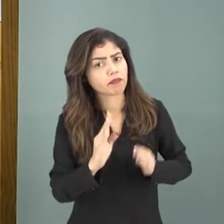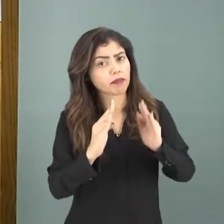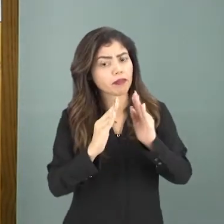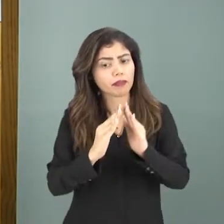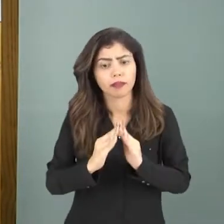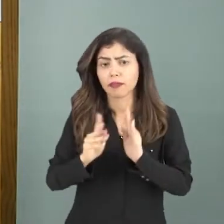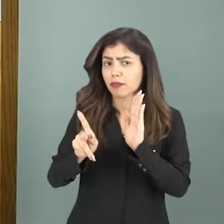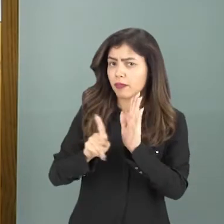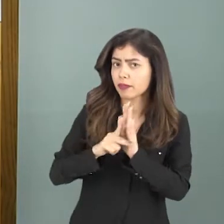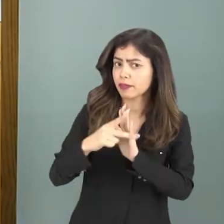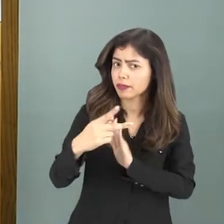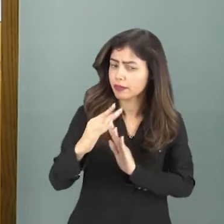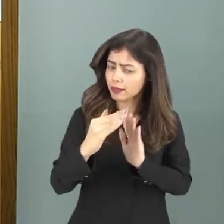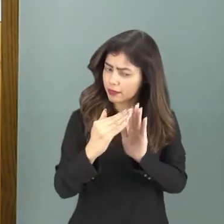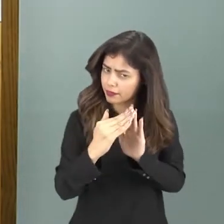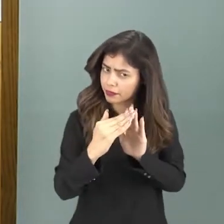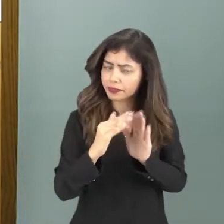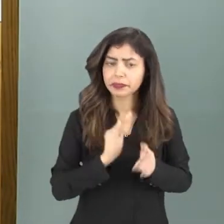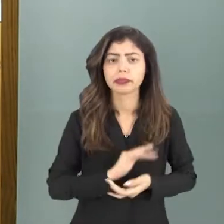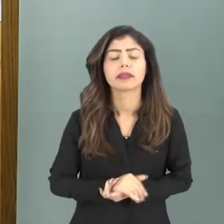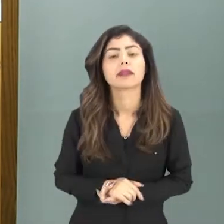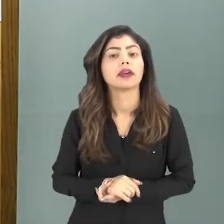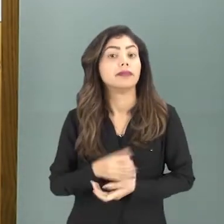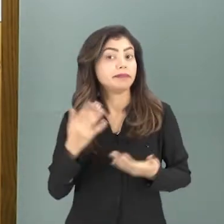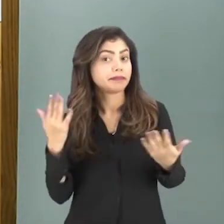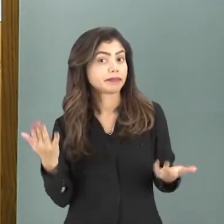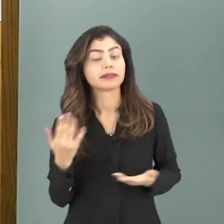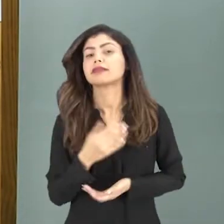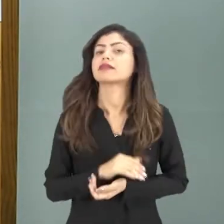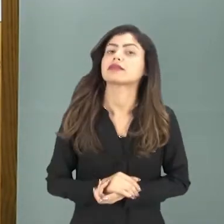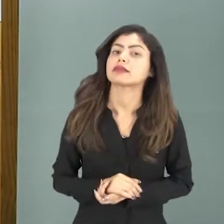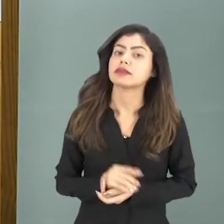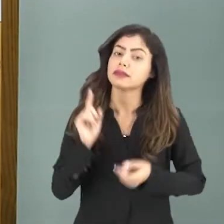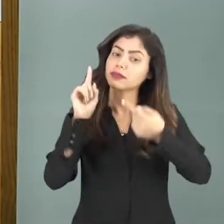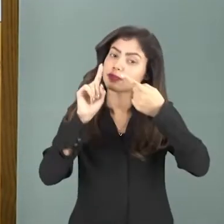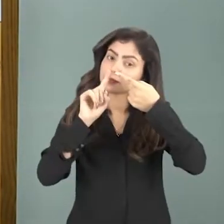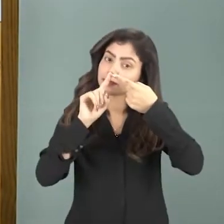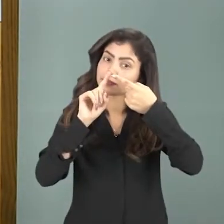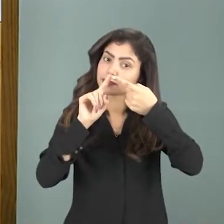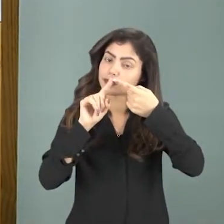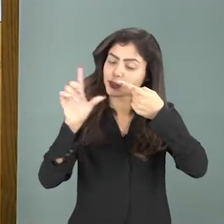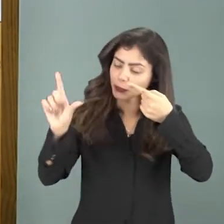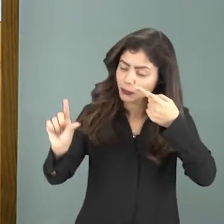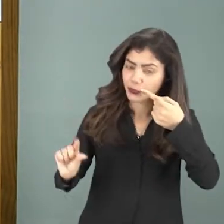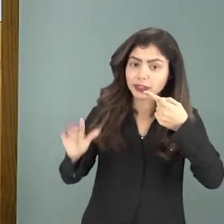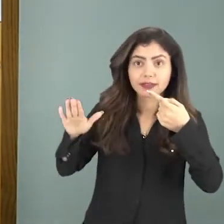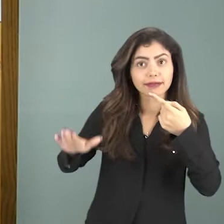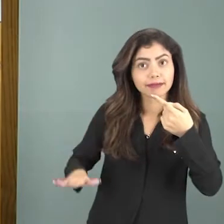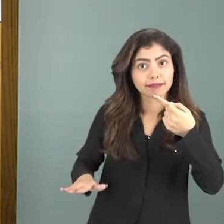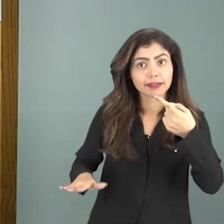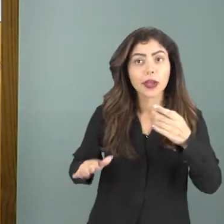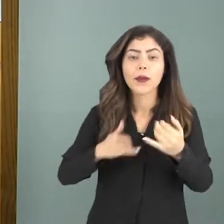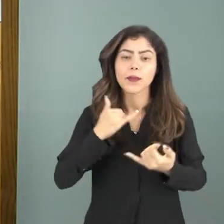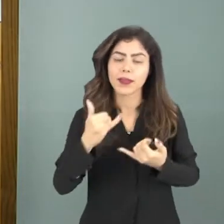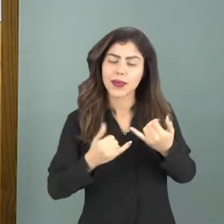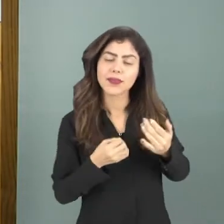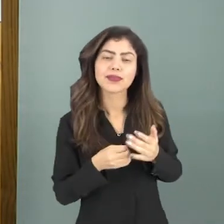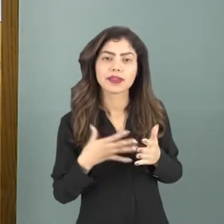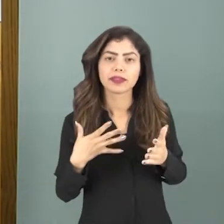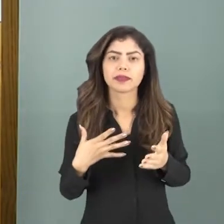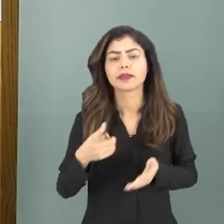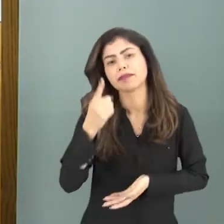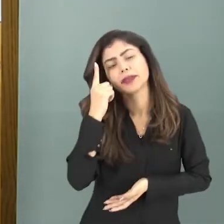um morar na sua casa. Então, o porquinho menor gostava muito de